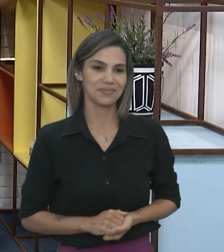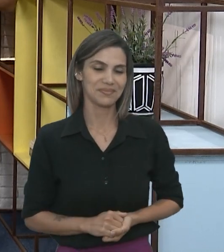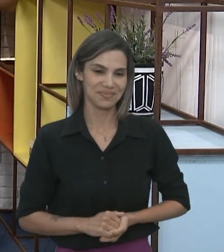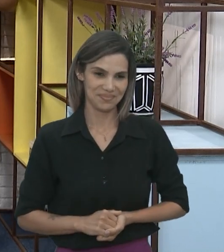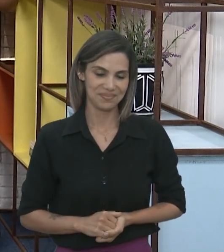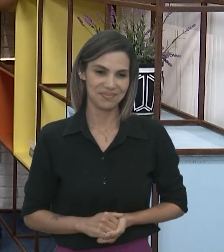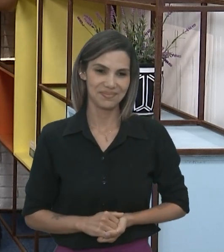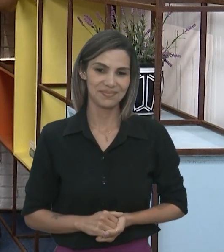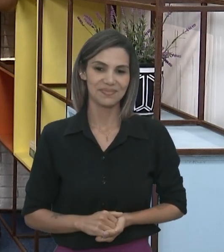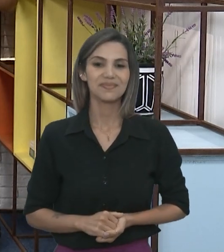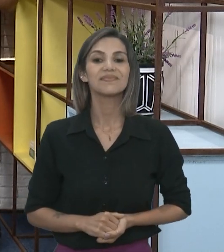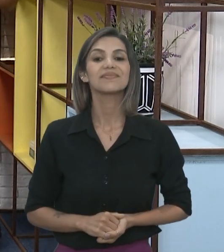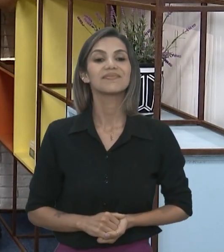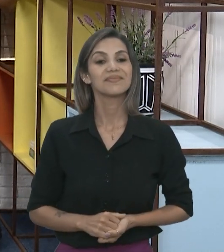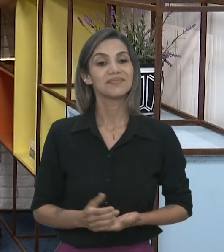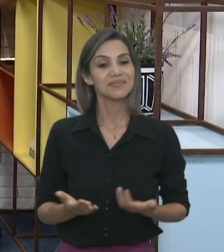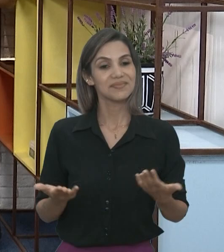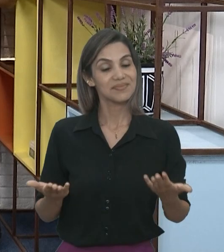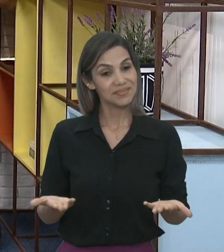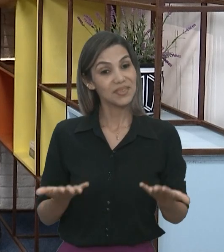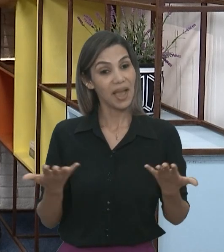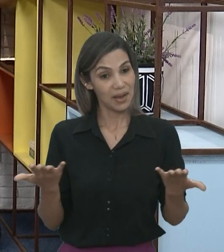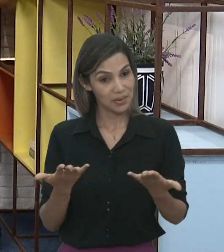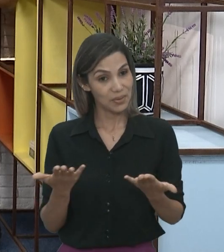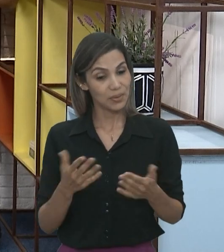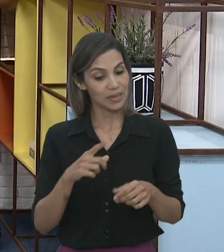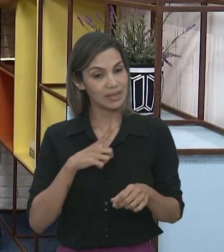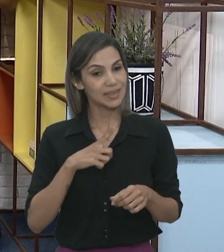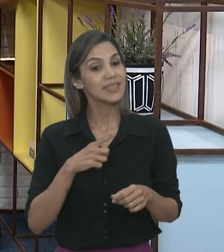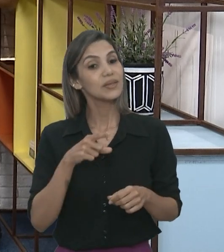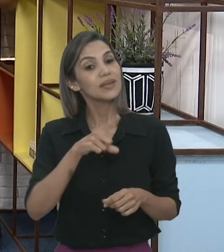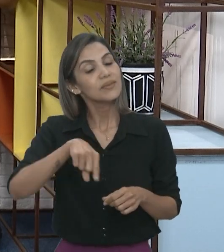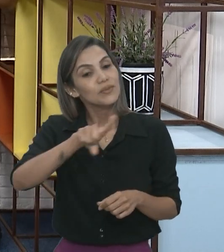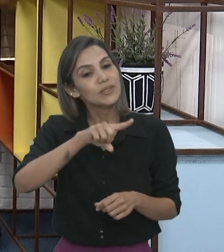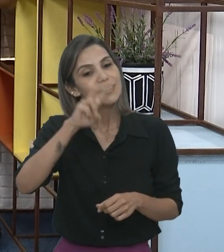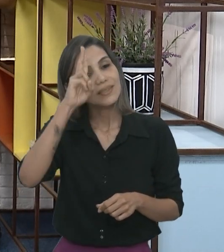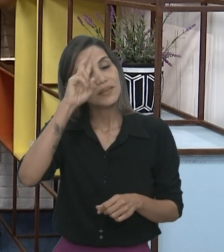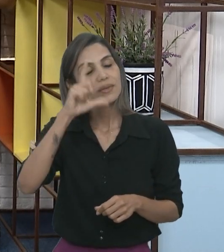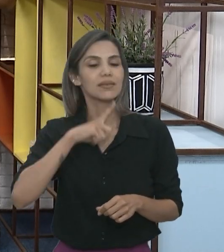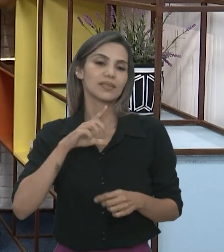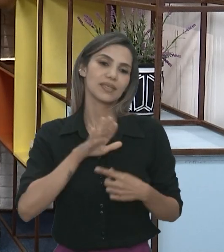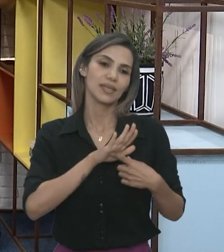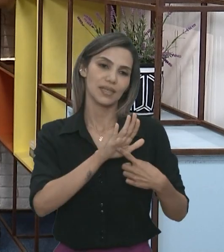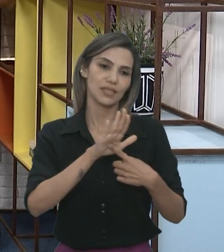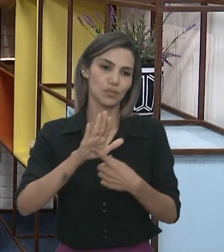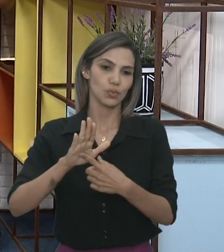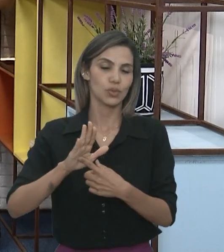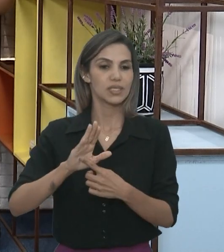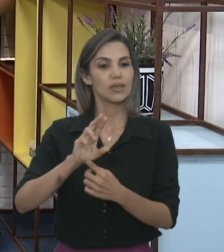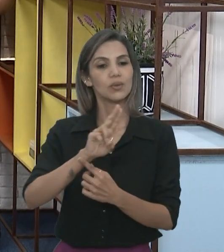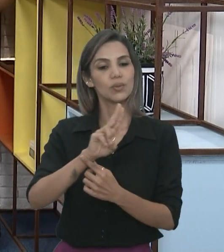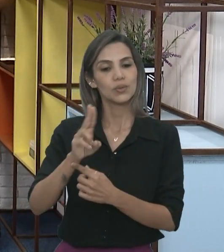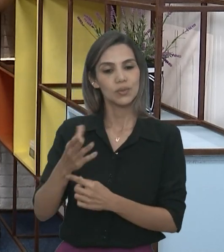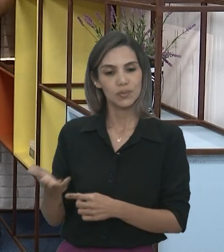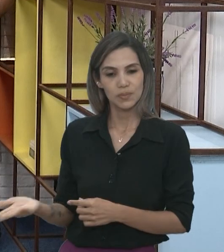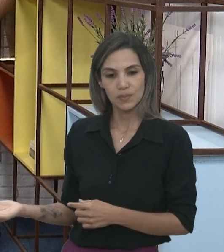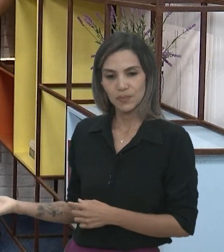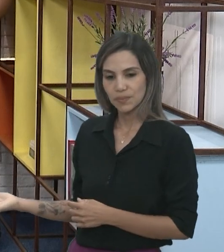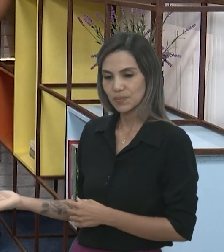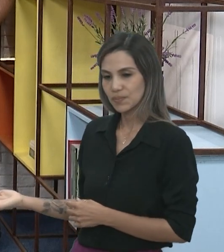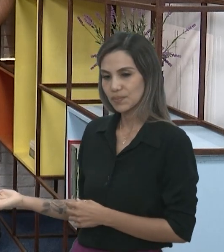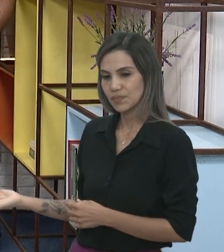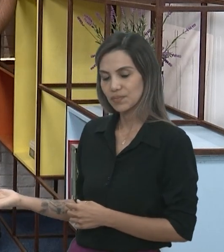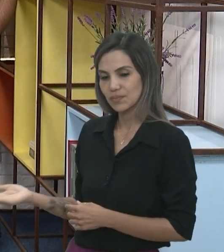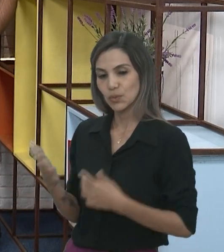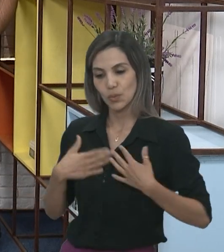melhor dizendo. E primeiramente, bora de lembrete para o pessoal. A exposição O Corpo é o Lugar chega ao UFG